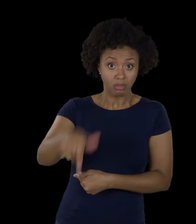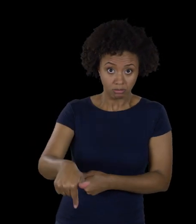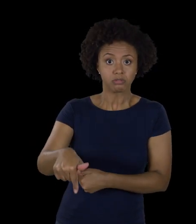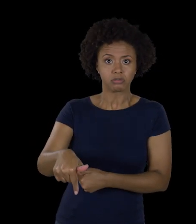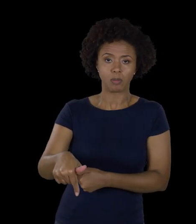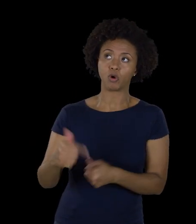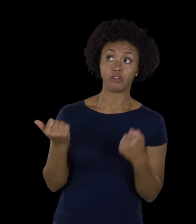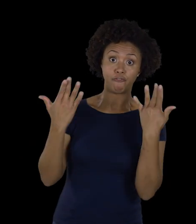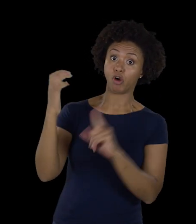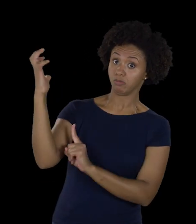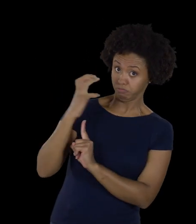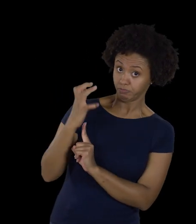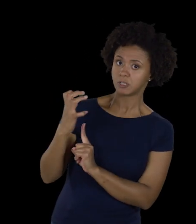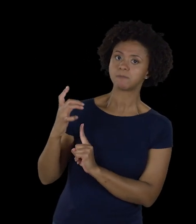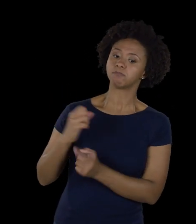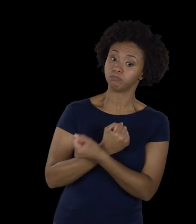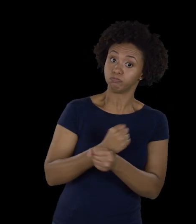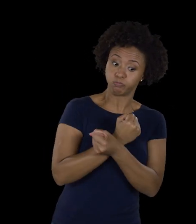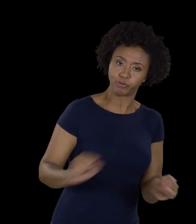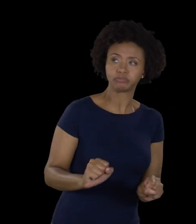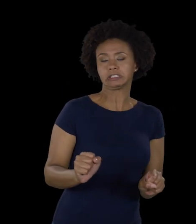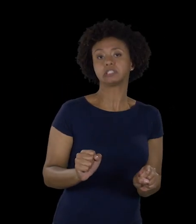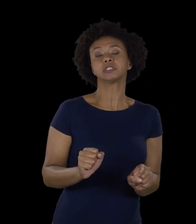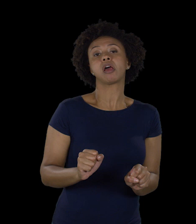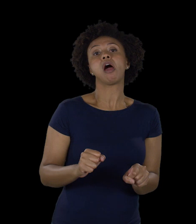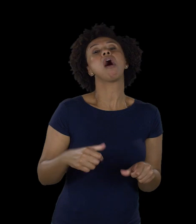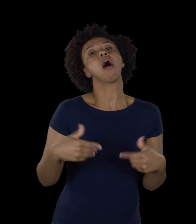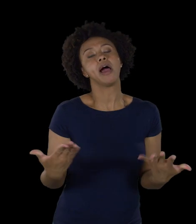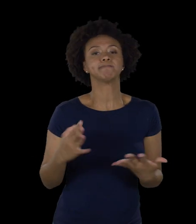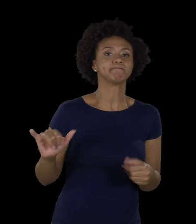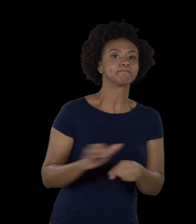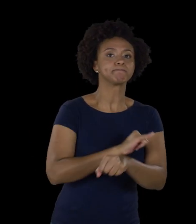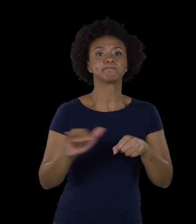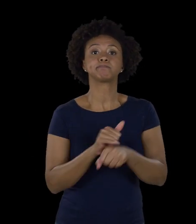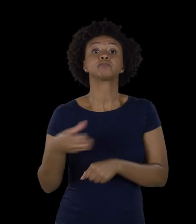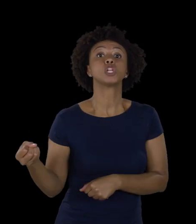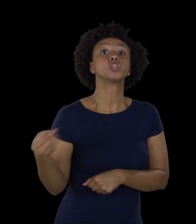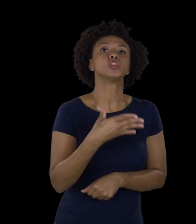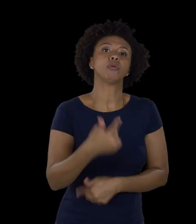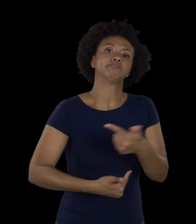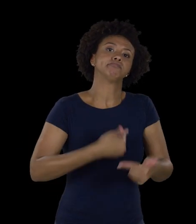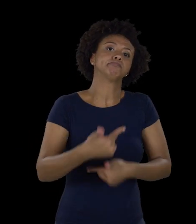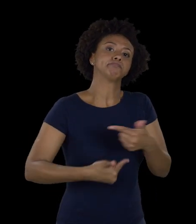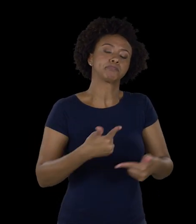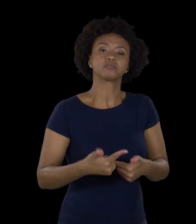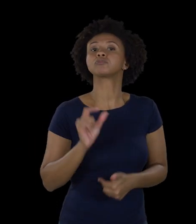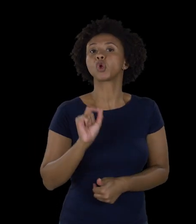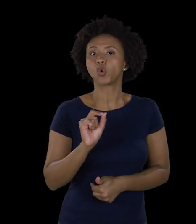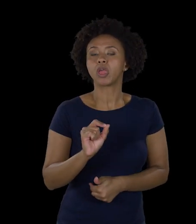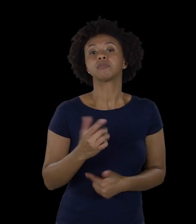dessa escravidão, por pressão externa, sobretudo, a solução foi trazer uma nova mão de obra.